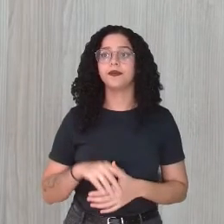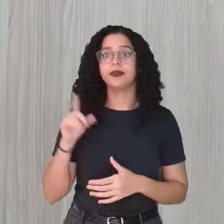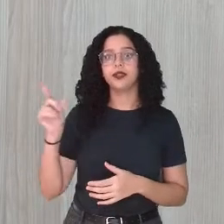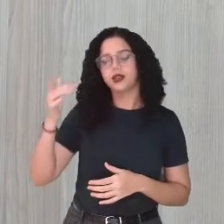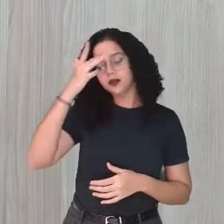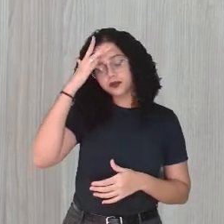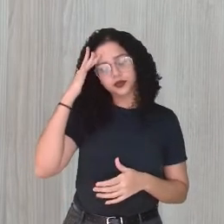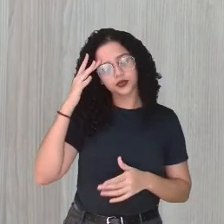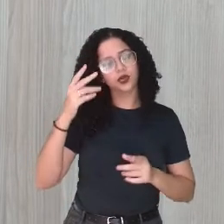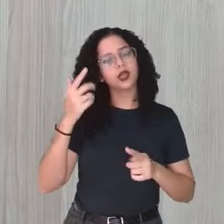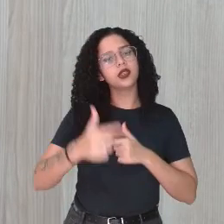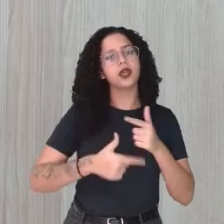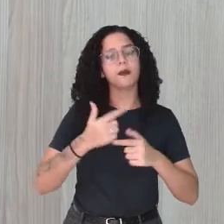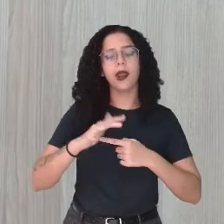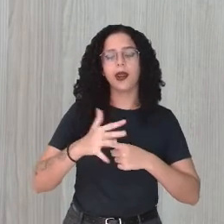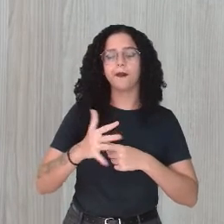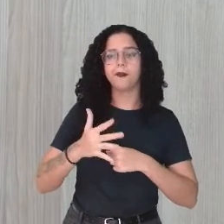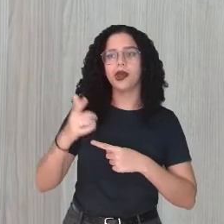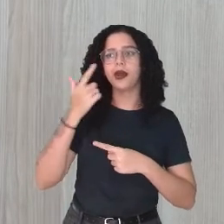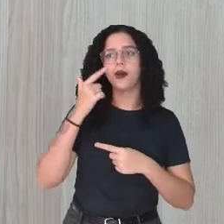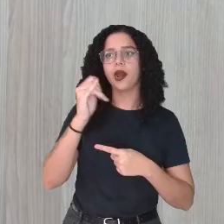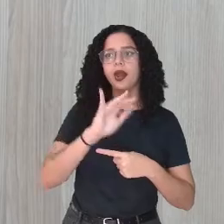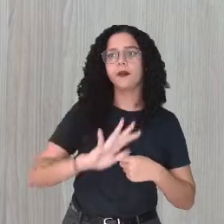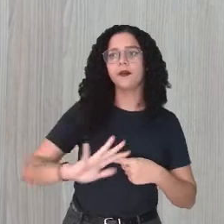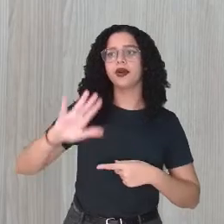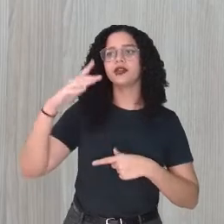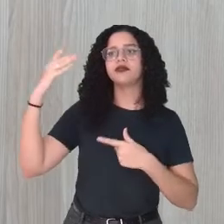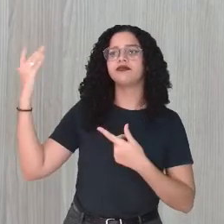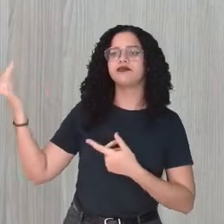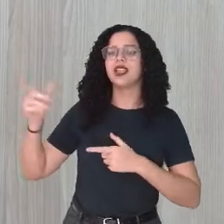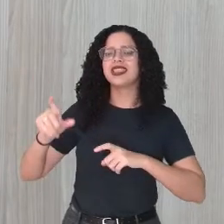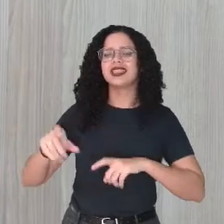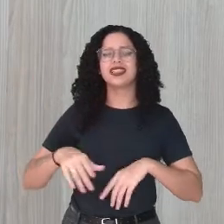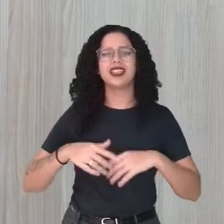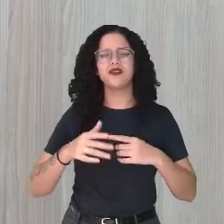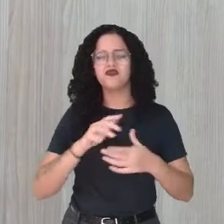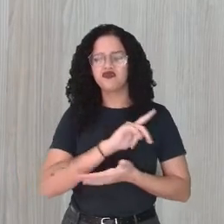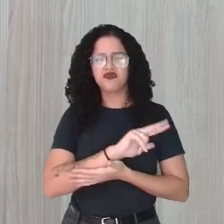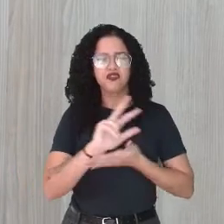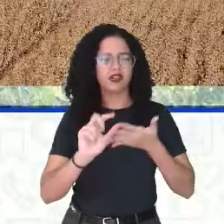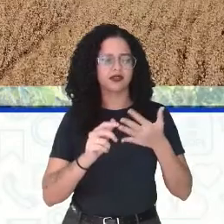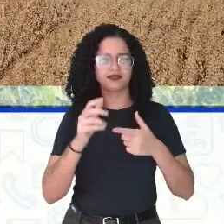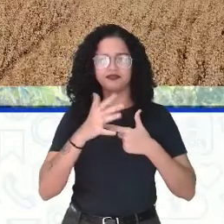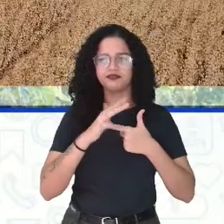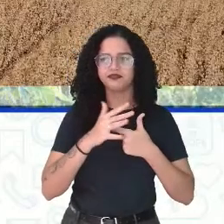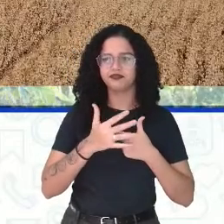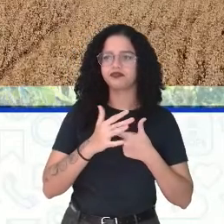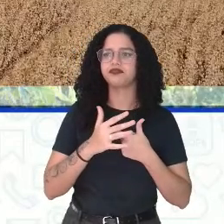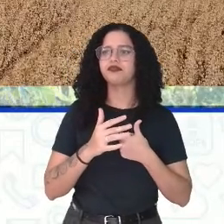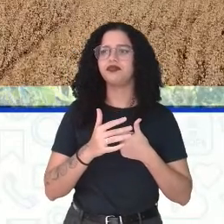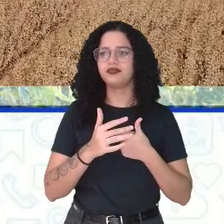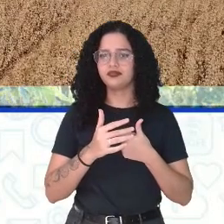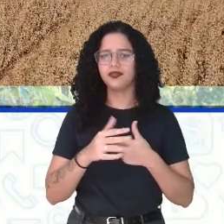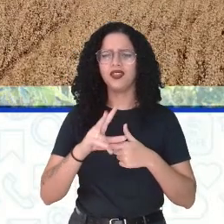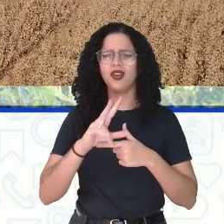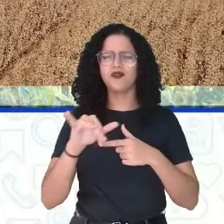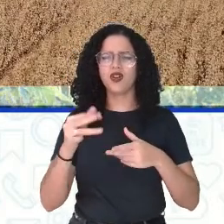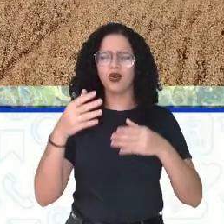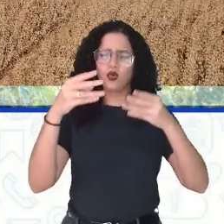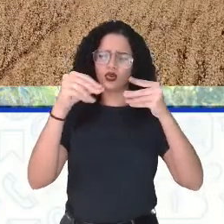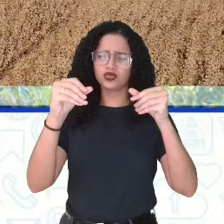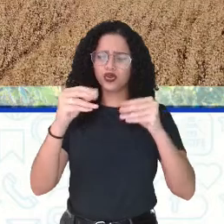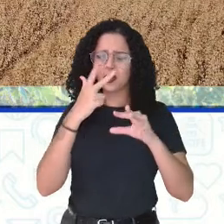maquinários aí, como vocês viram na imagem, né? Trator, não sei o que, ali em cima do solo, vai desgastando. E